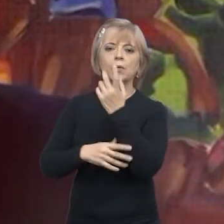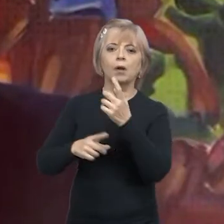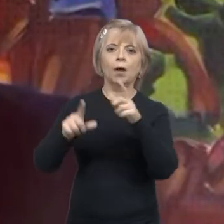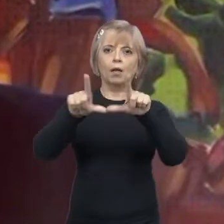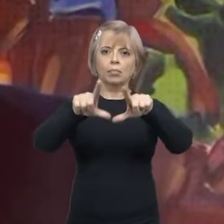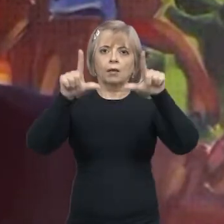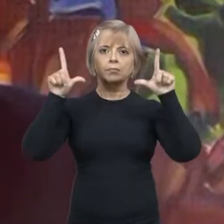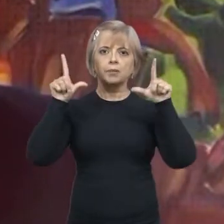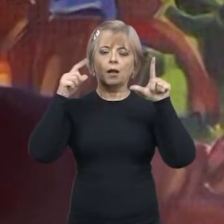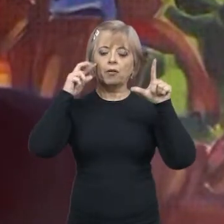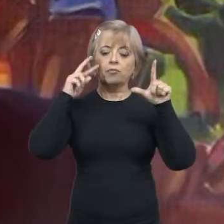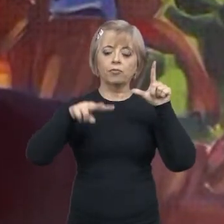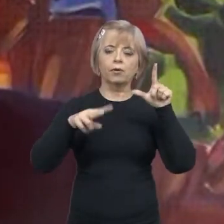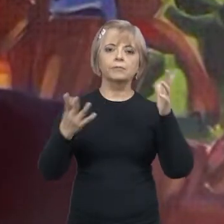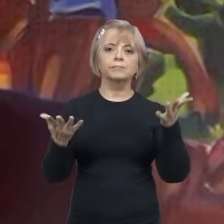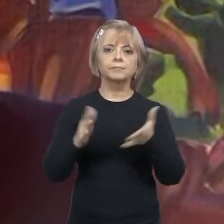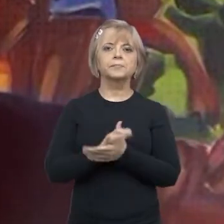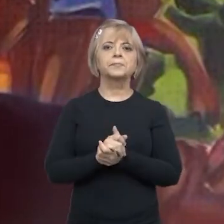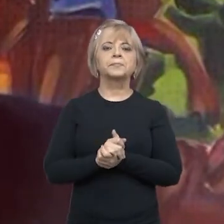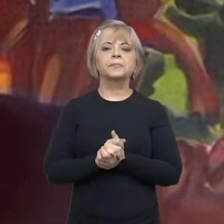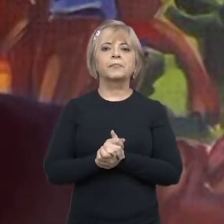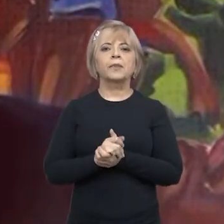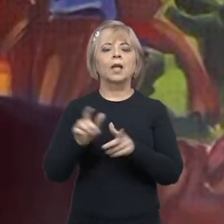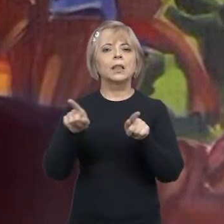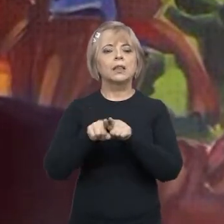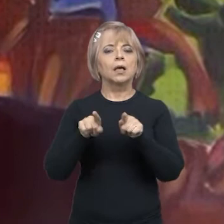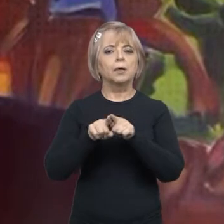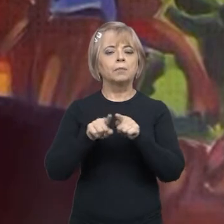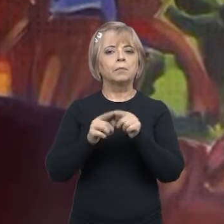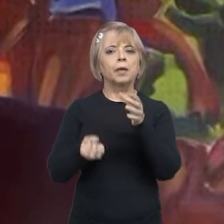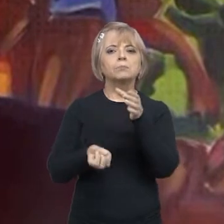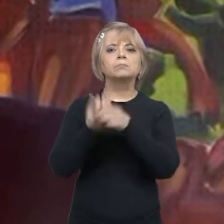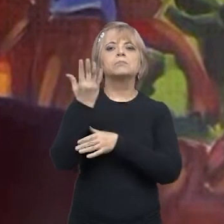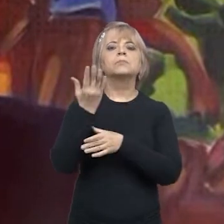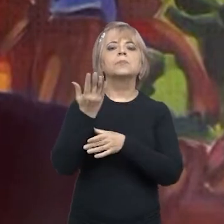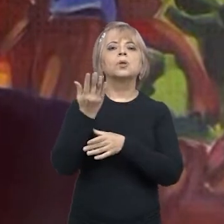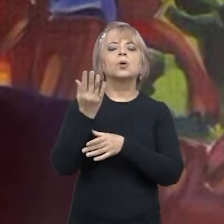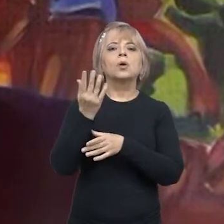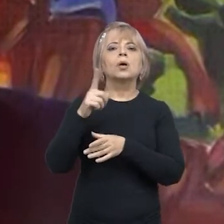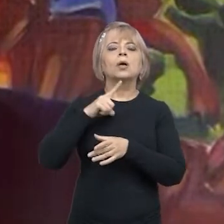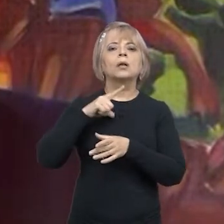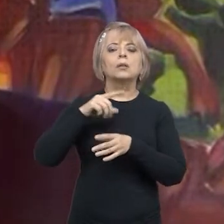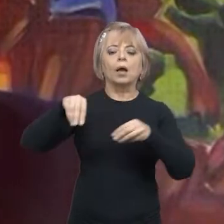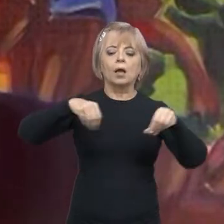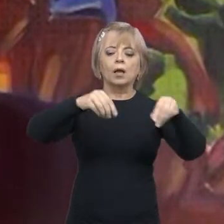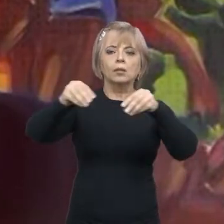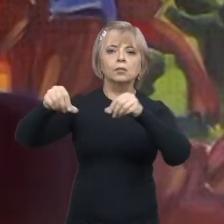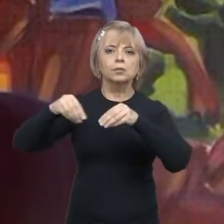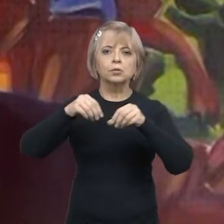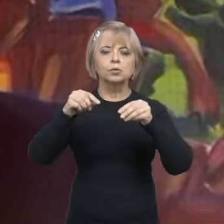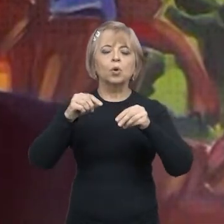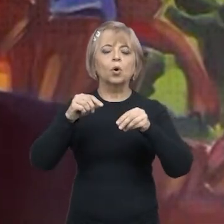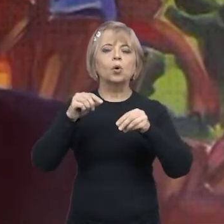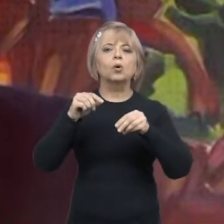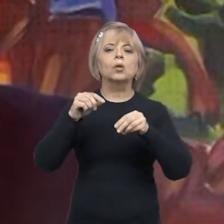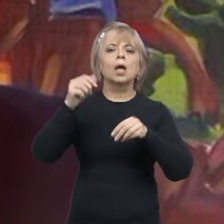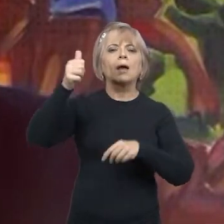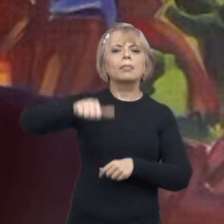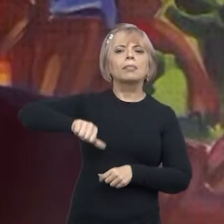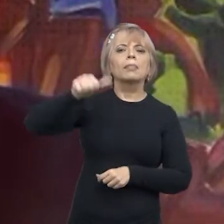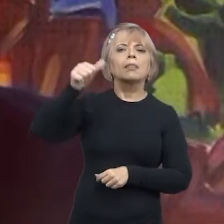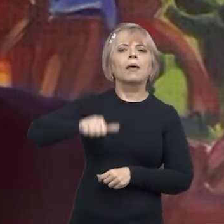tela. Temos também lançado já a ferramenta Gestão do Território, que é uma ferramenta que serve para